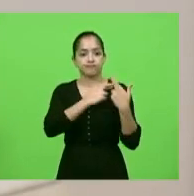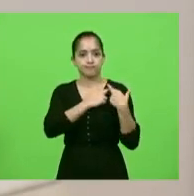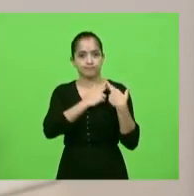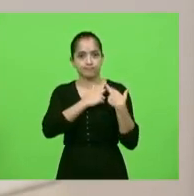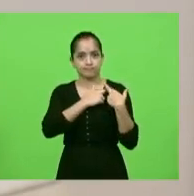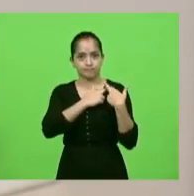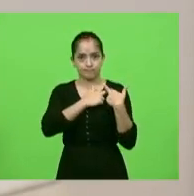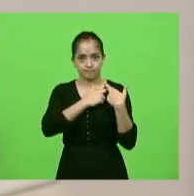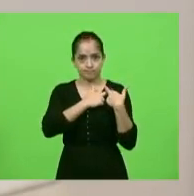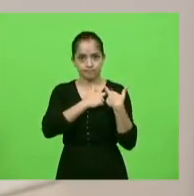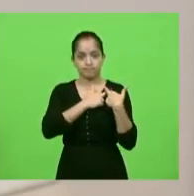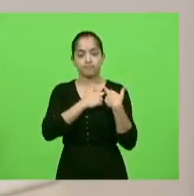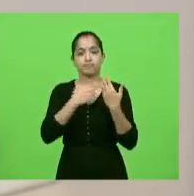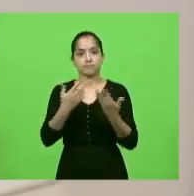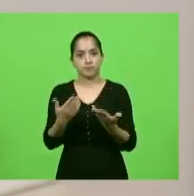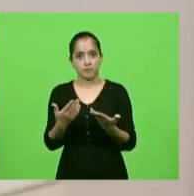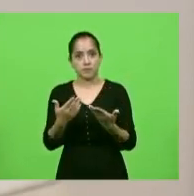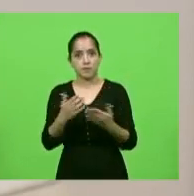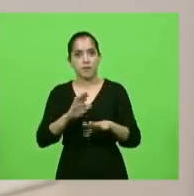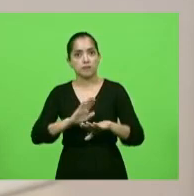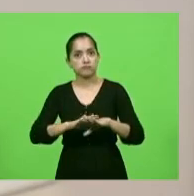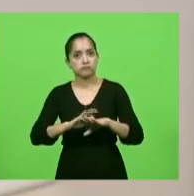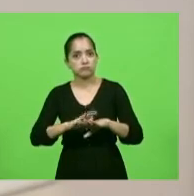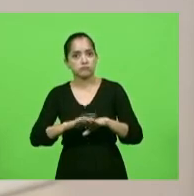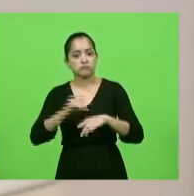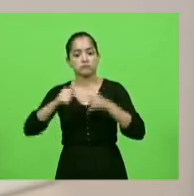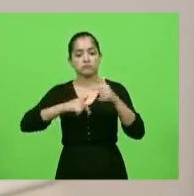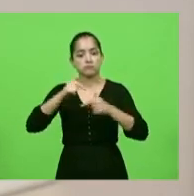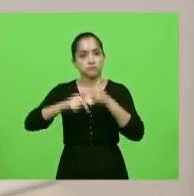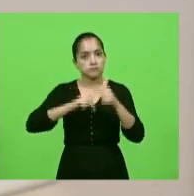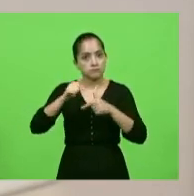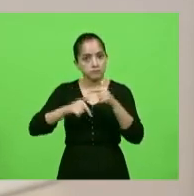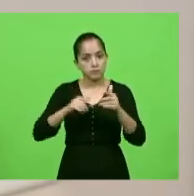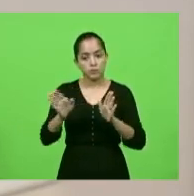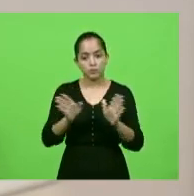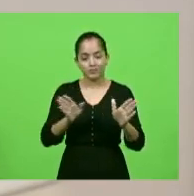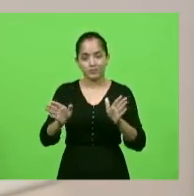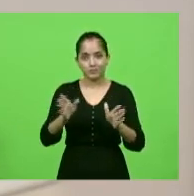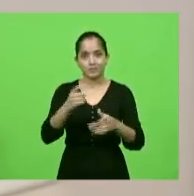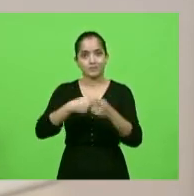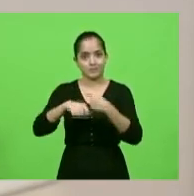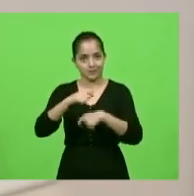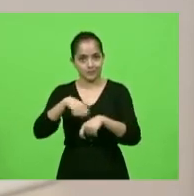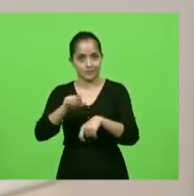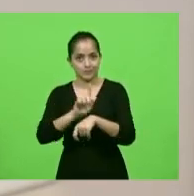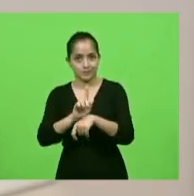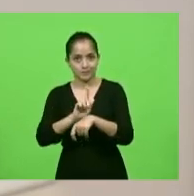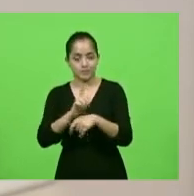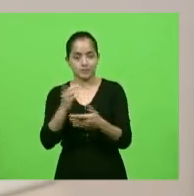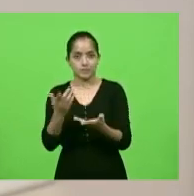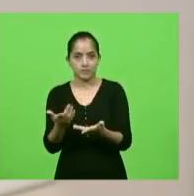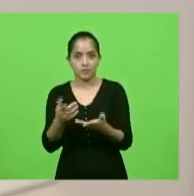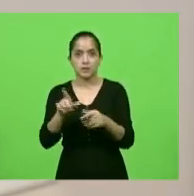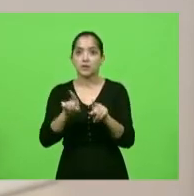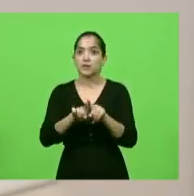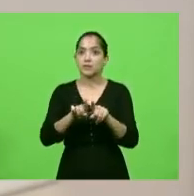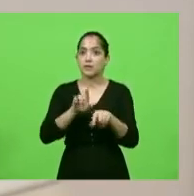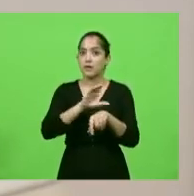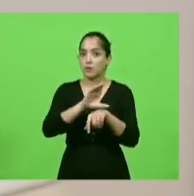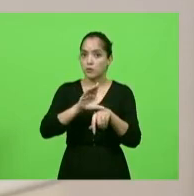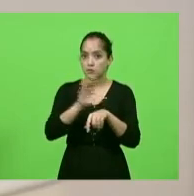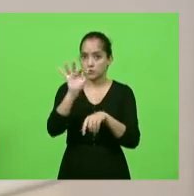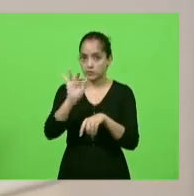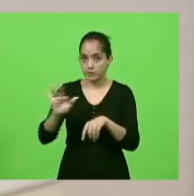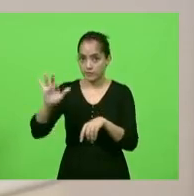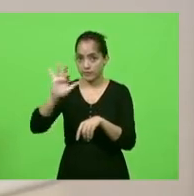de suas condutas e atividades implementadas durante sua gestão. Além disso, a Constituição Federal, da mesma